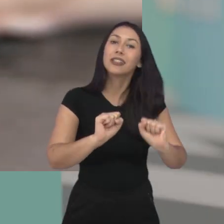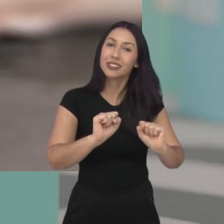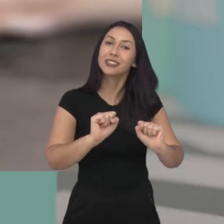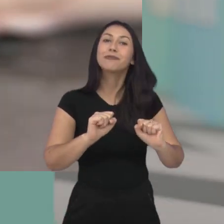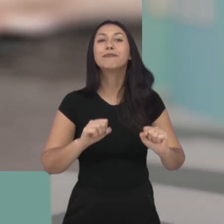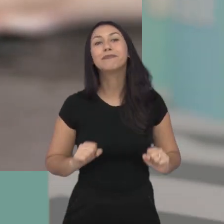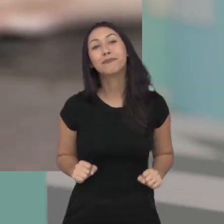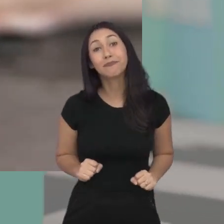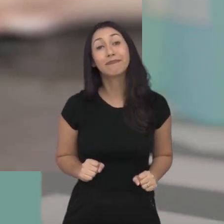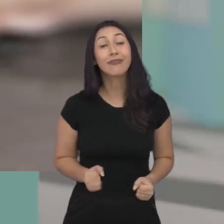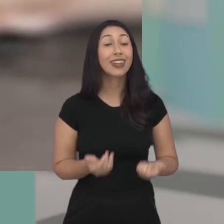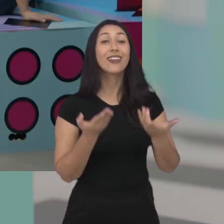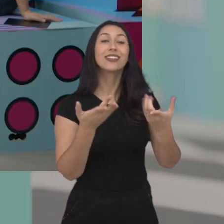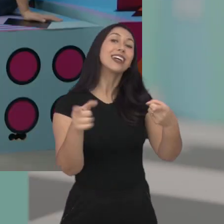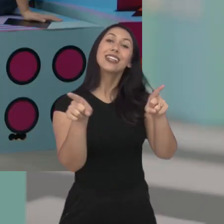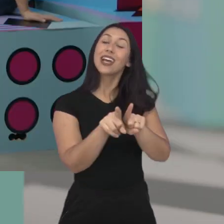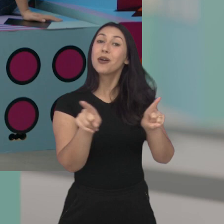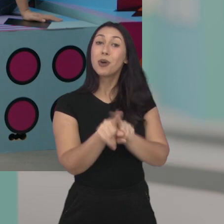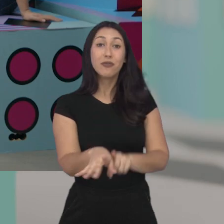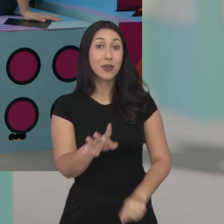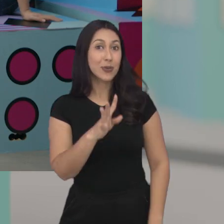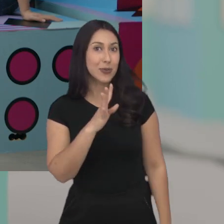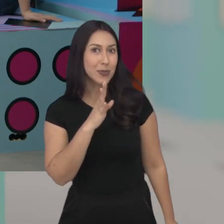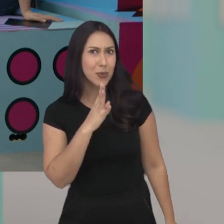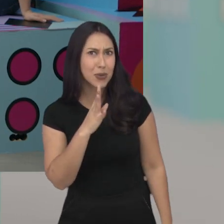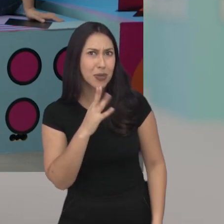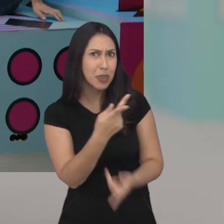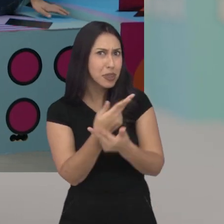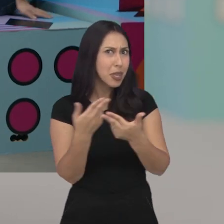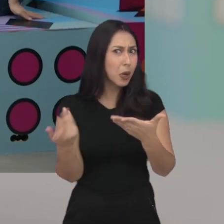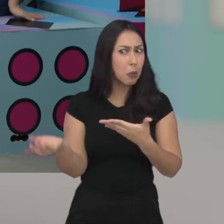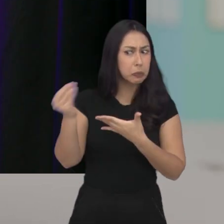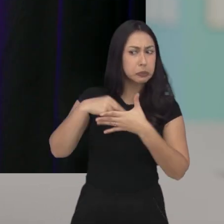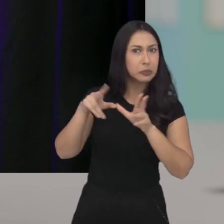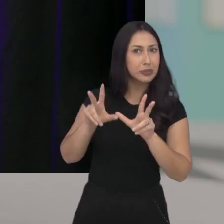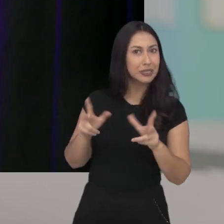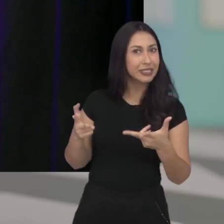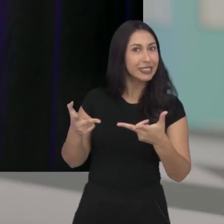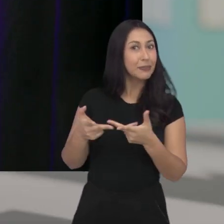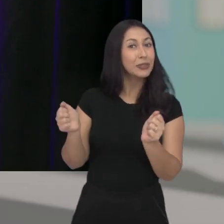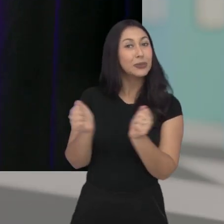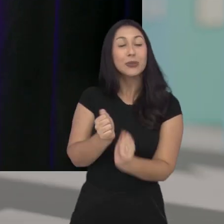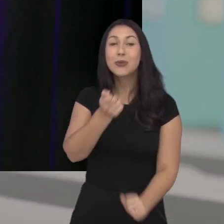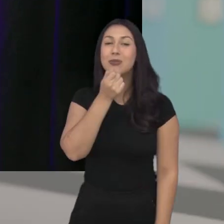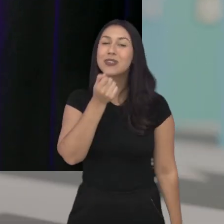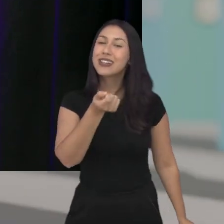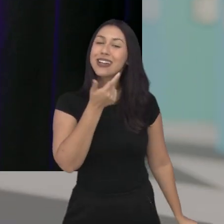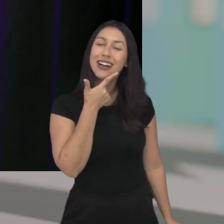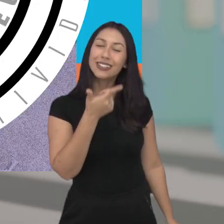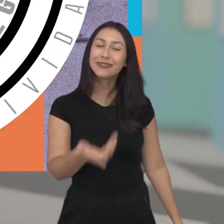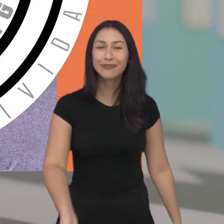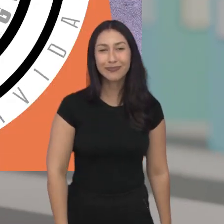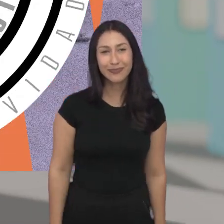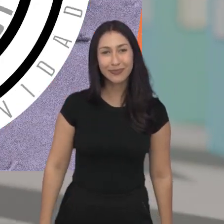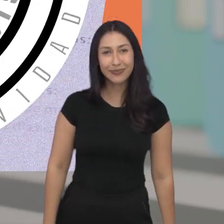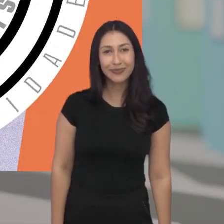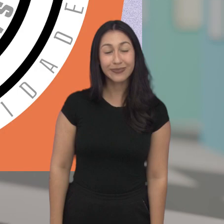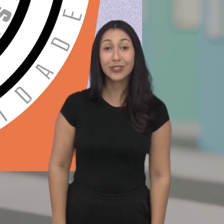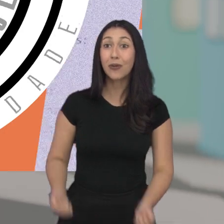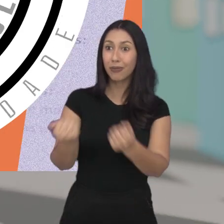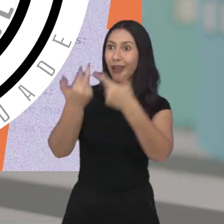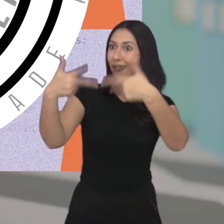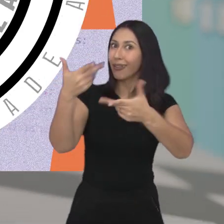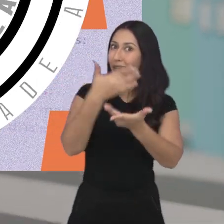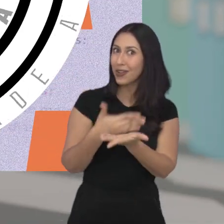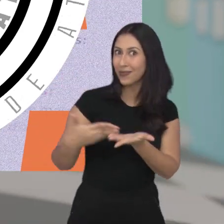alimentícias não convencionais. E você ainda vai ficar por dentro do que está rolando na Câmara Municipal com o Lucas Guerra no Atividade